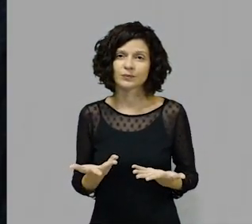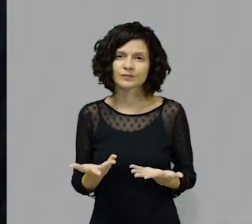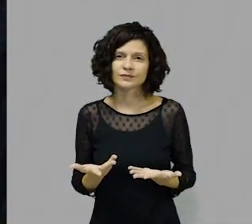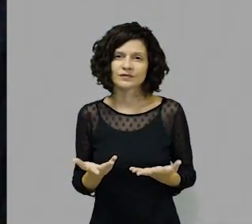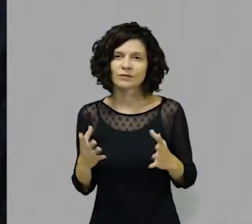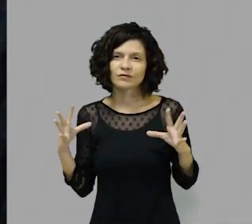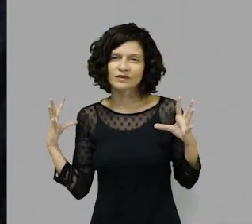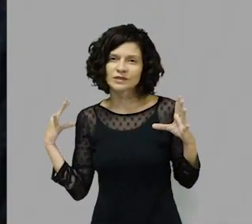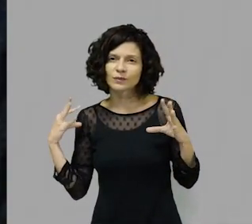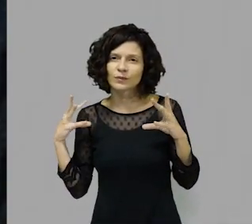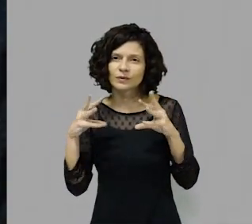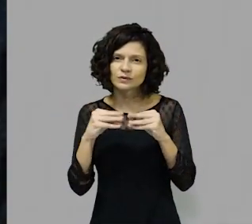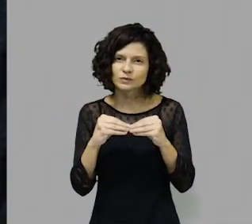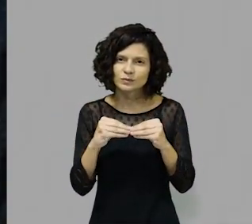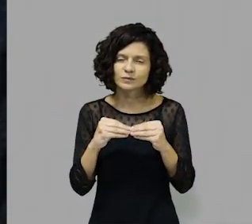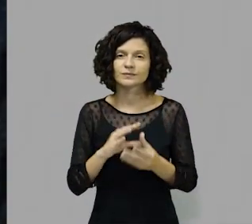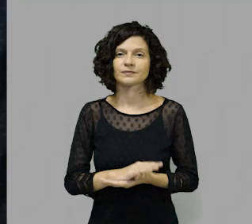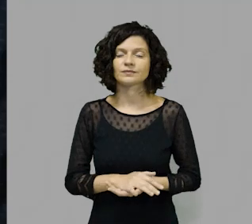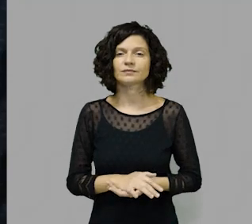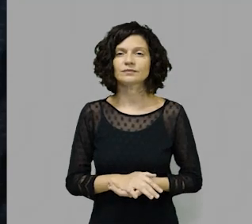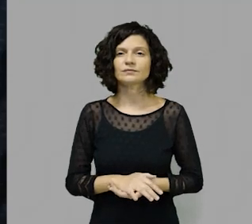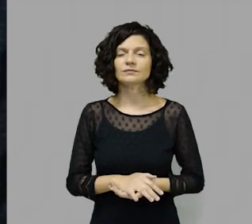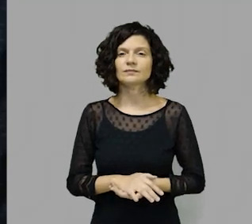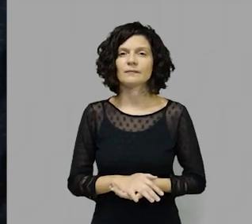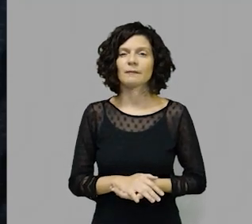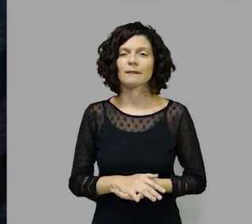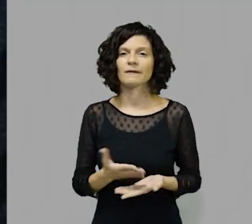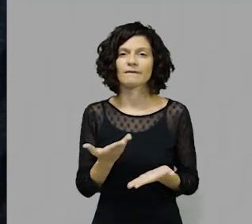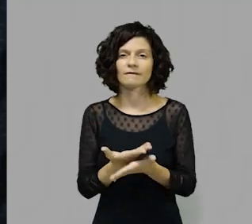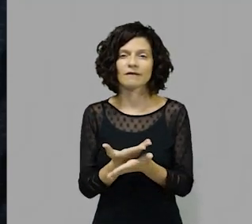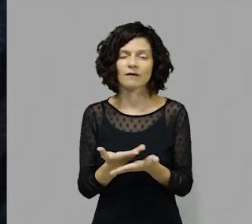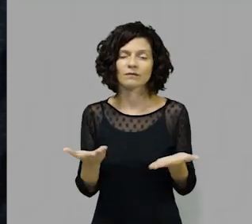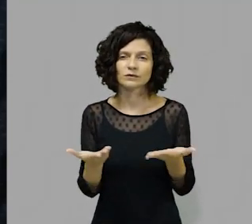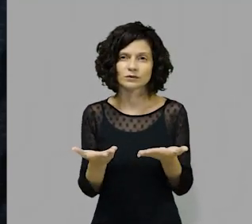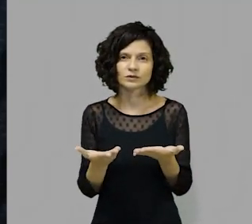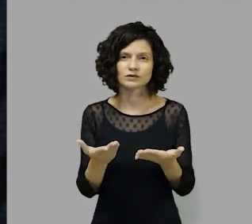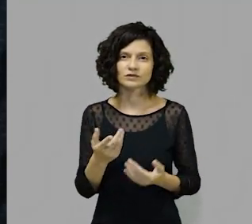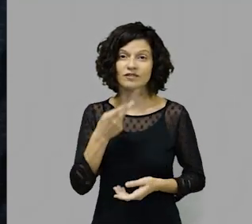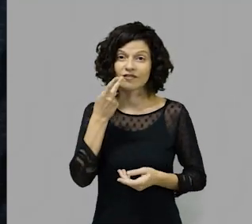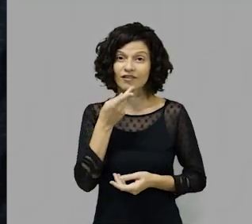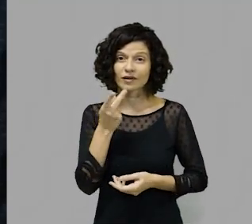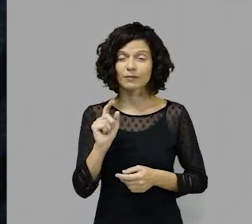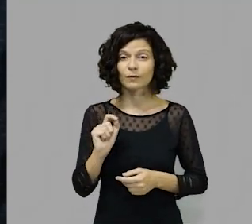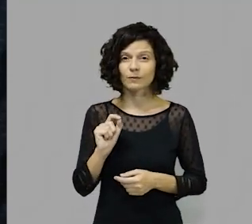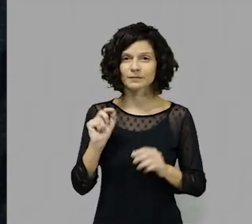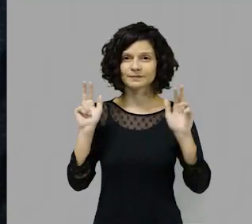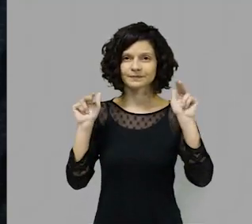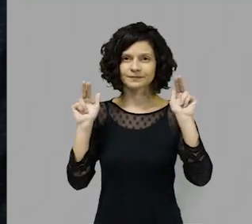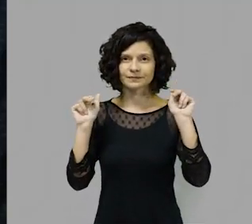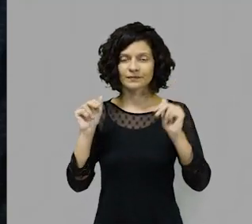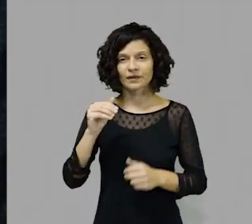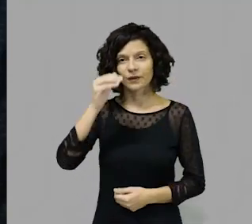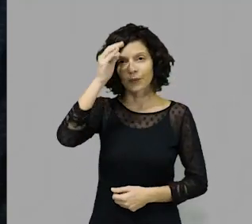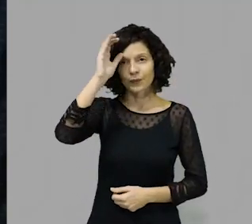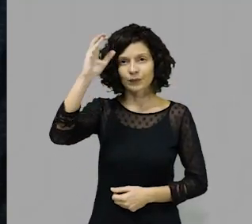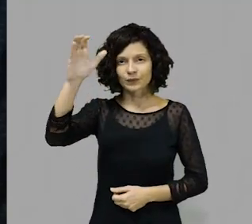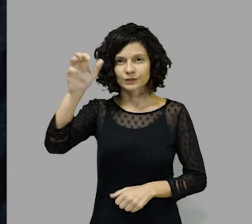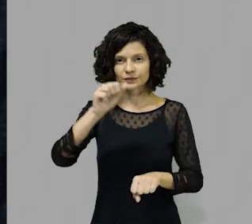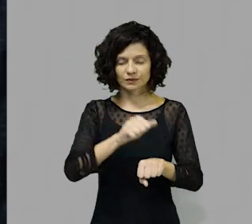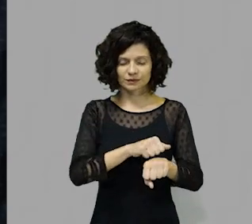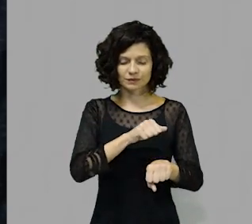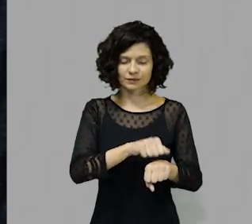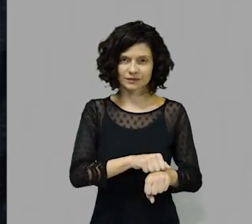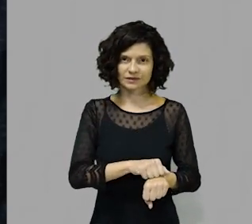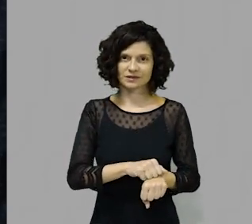lá, vamos fazer um resumão do que a gente viu na aula de hoje. Na aula de hoje, nós falamos sobre a cultura da pobreza,